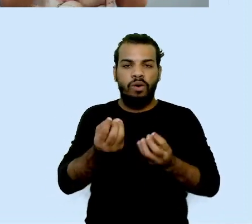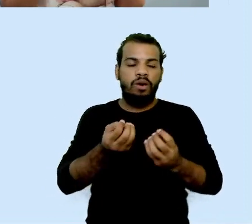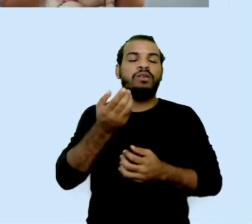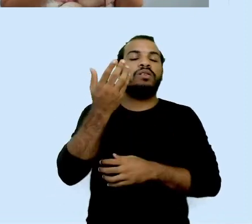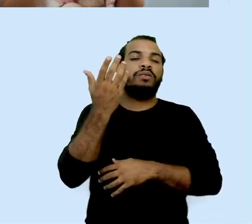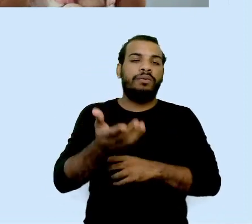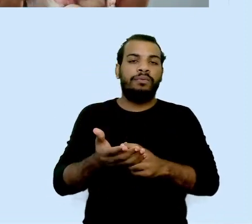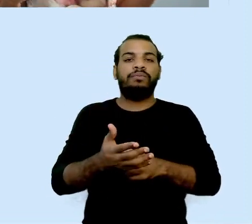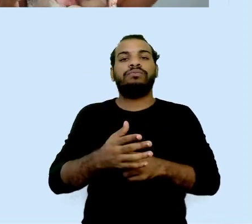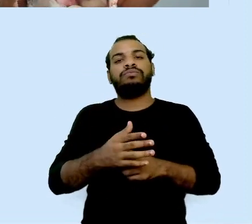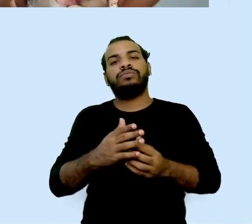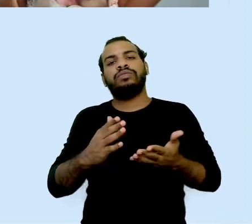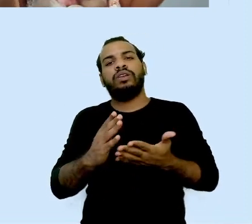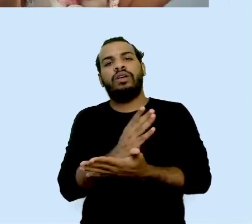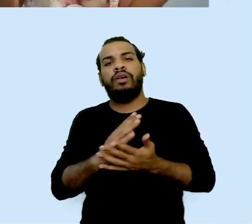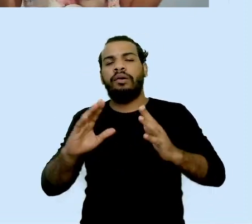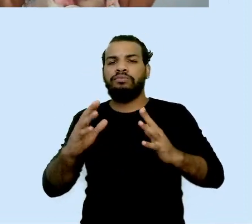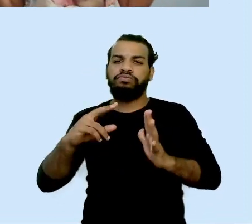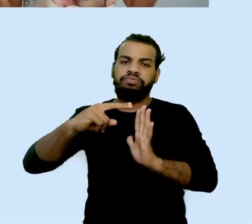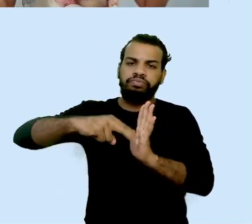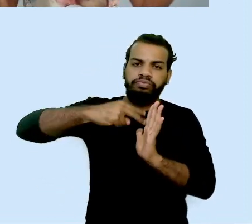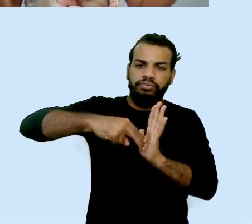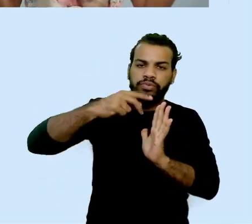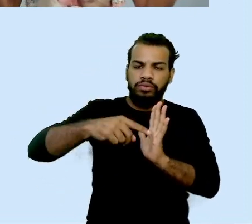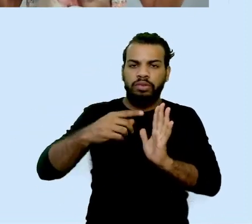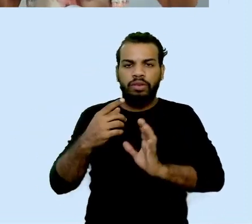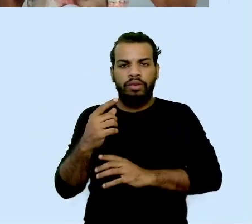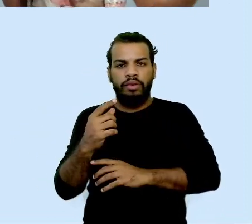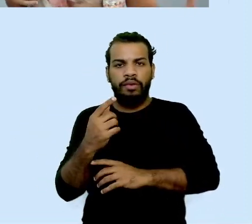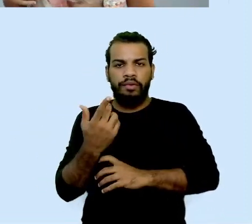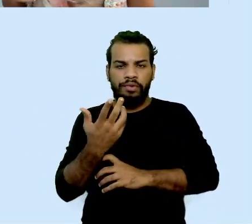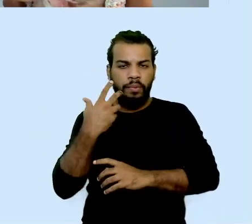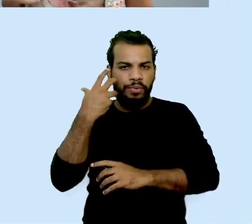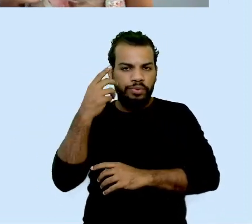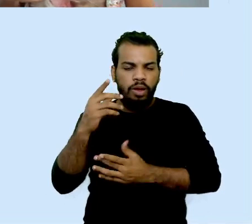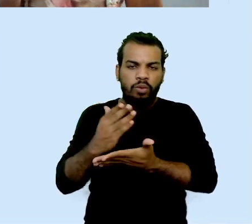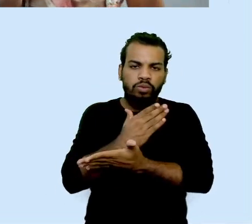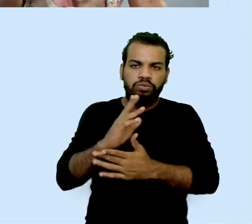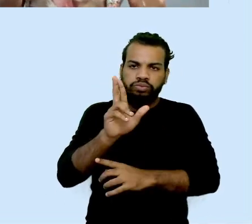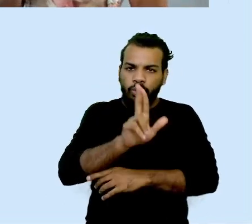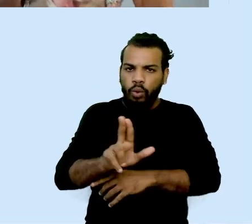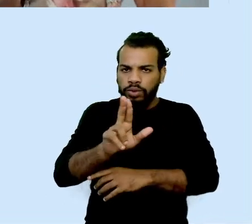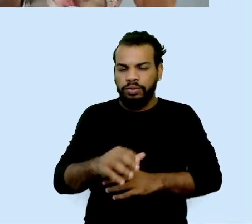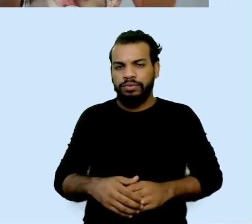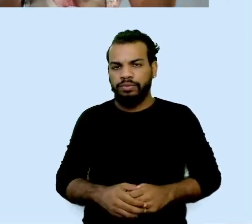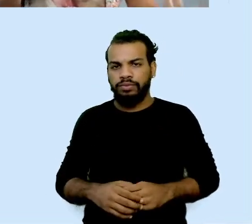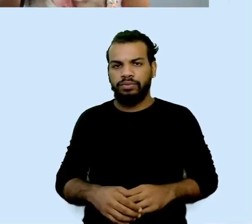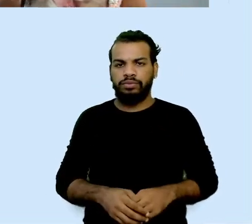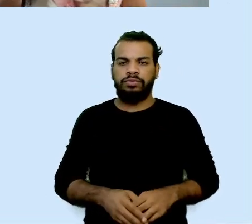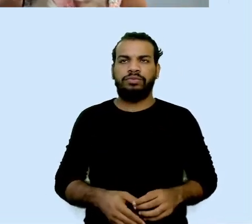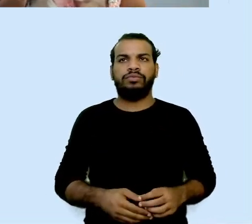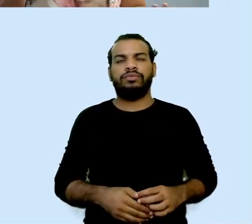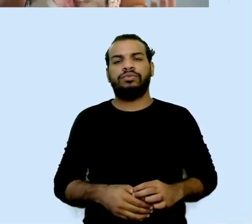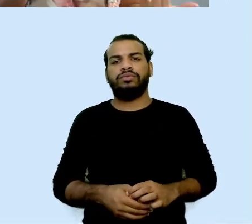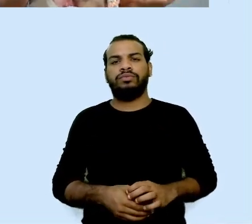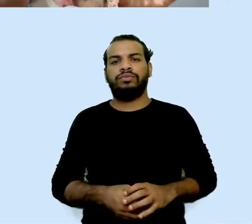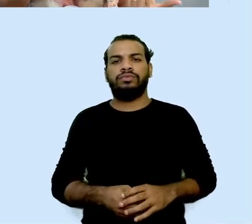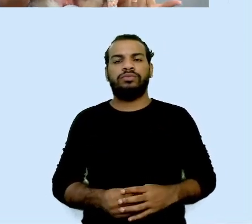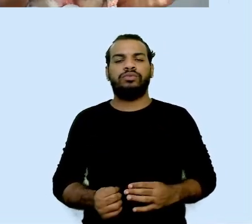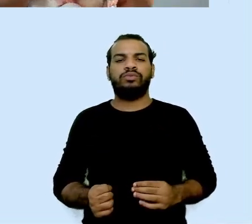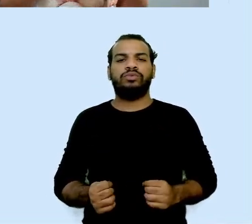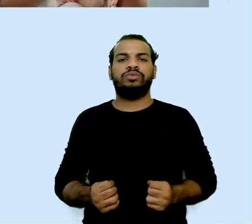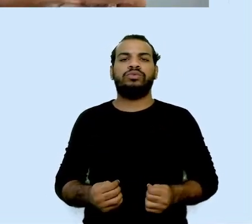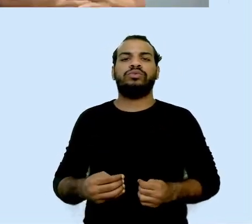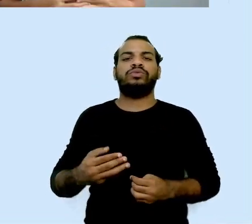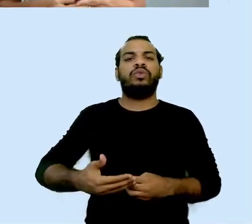Então, são alguns espetáculos de dança que usam elementos sonoros sem ser a música. Tá? Mas o cinema, nos